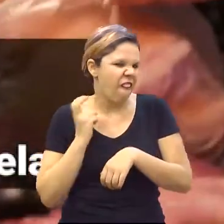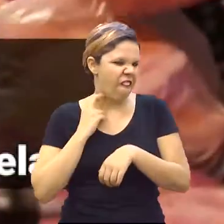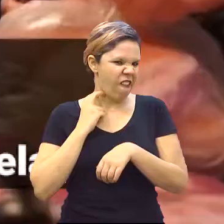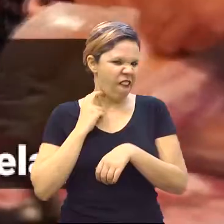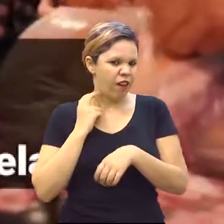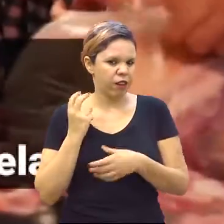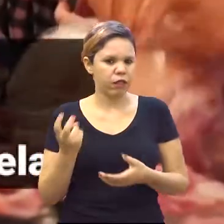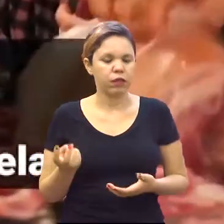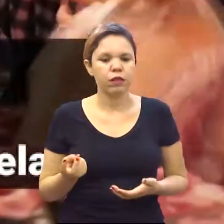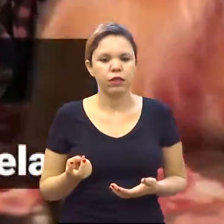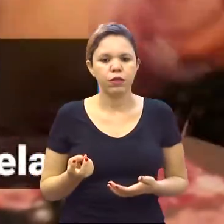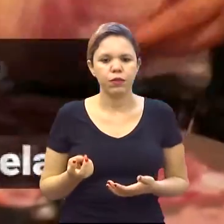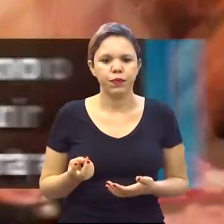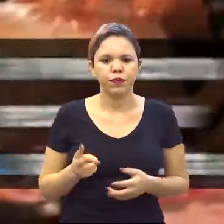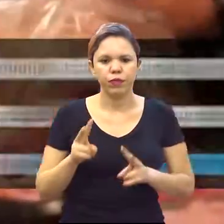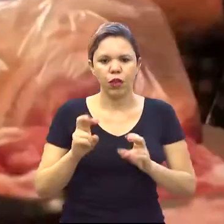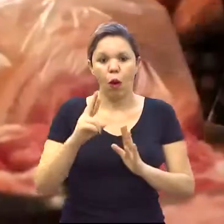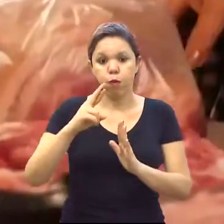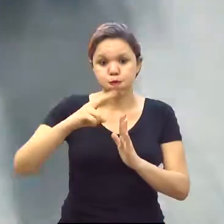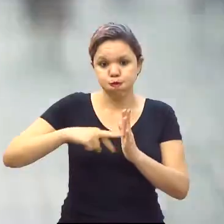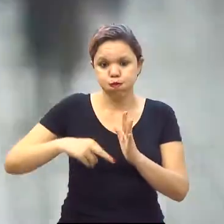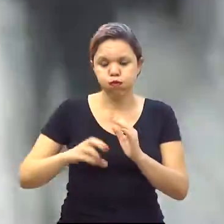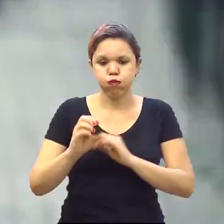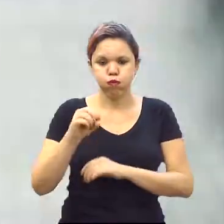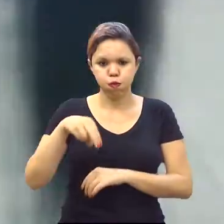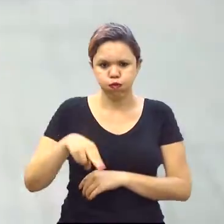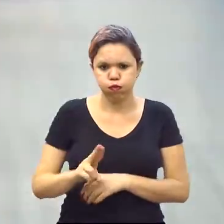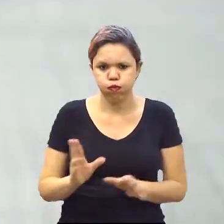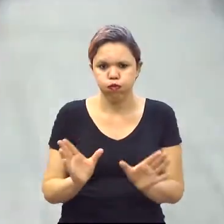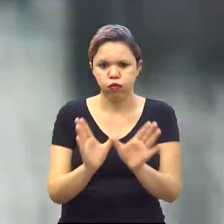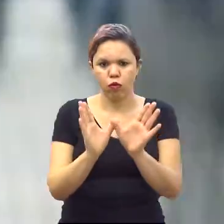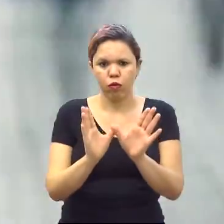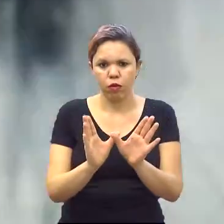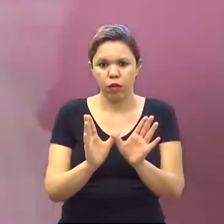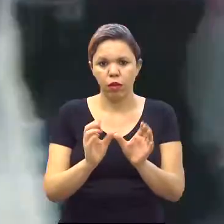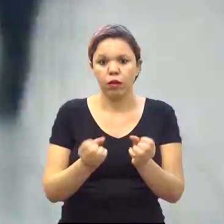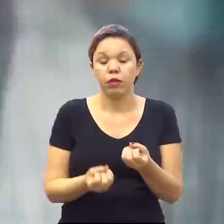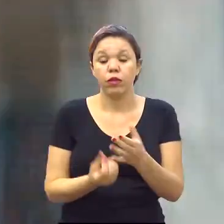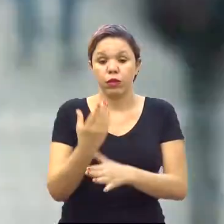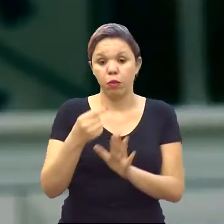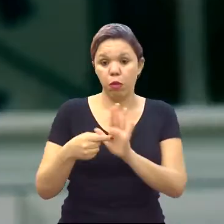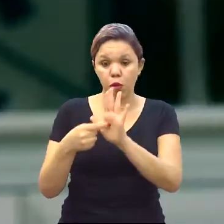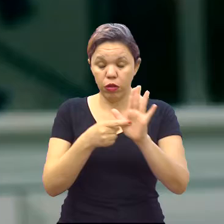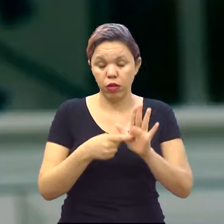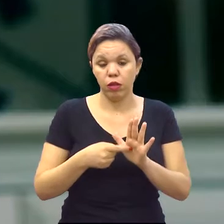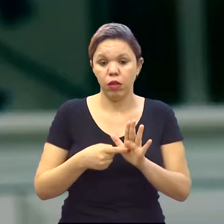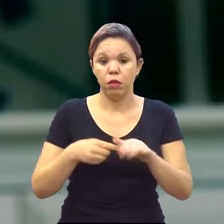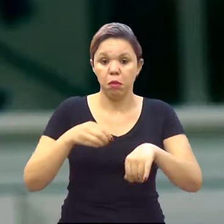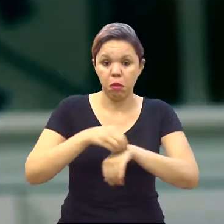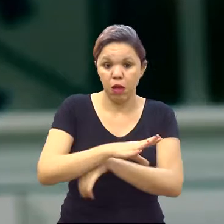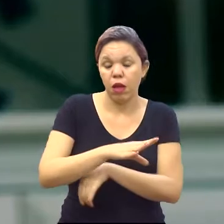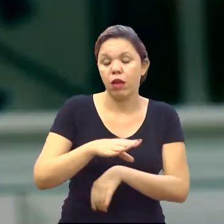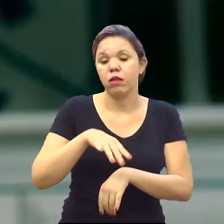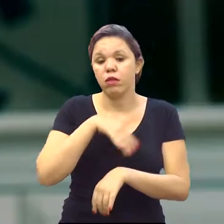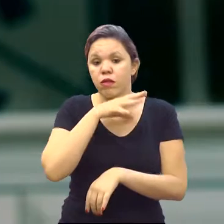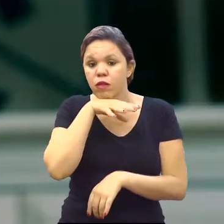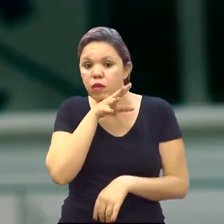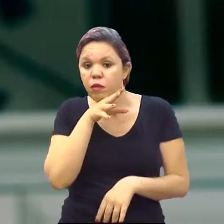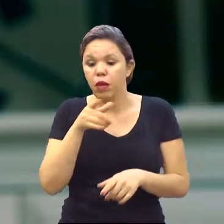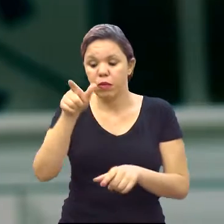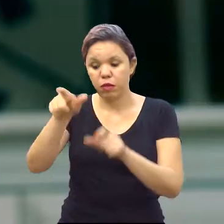morcego. E falando nisso, um relatório da ONU destaca que as doenças que passam de animais ao